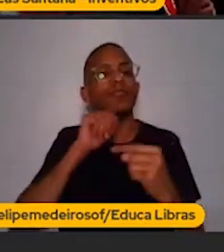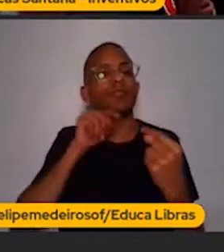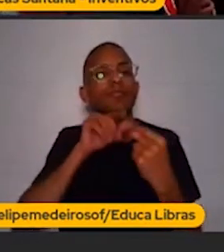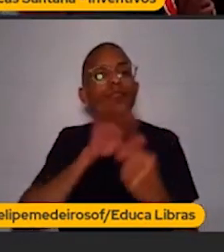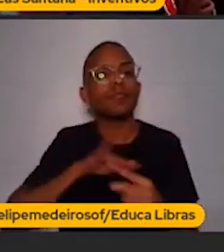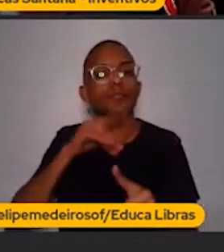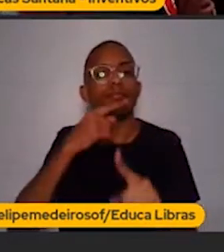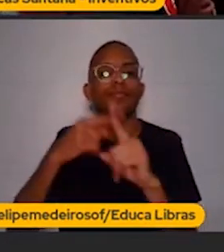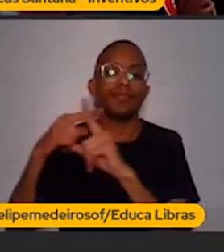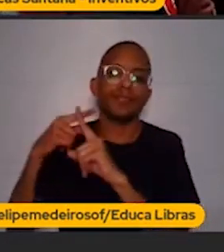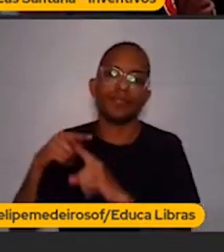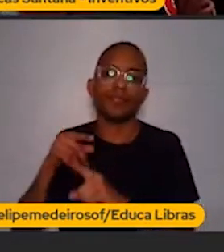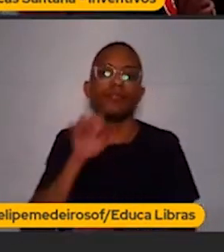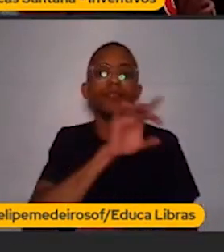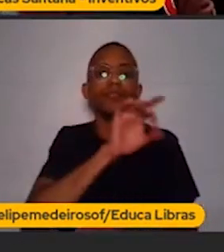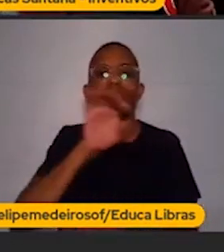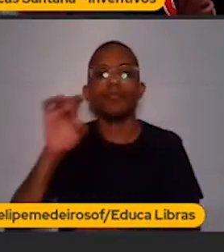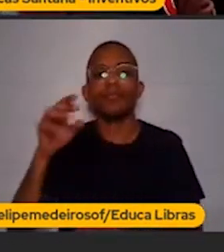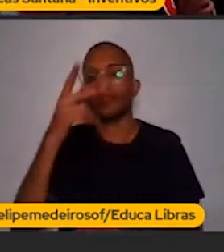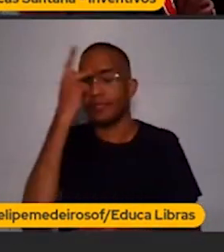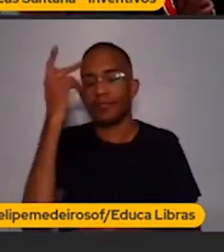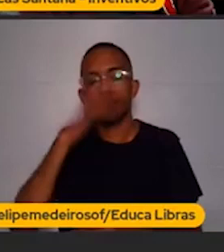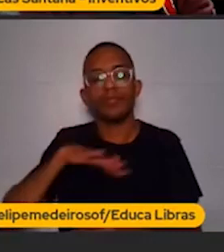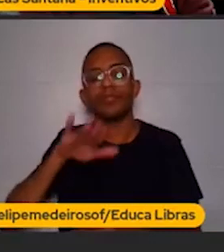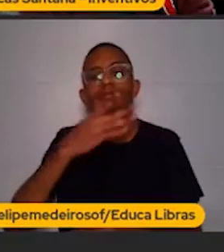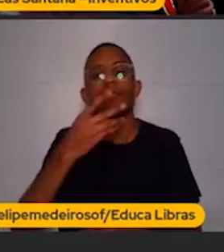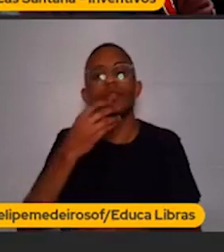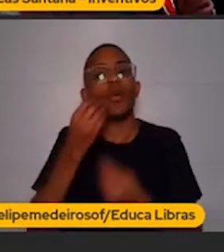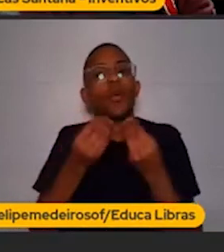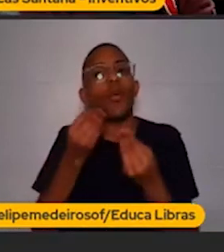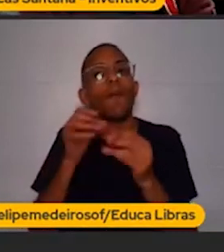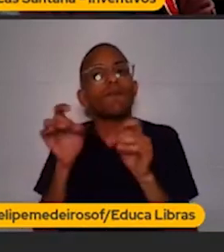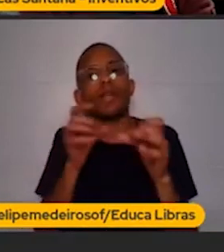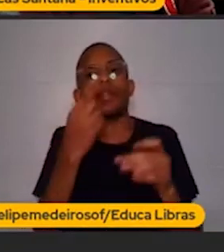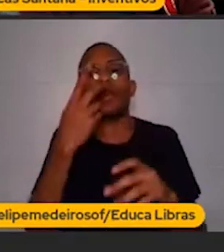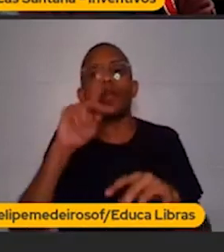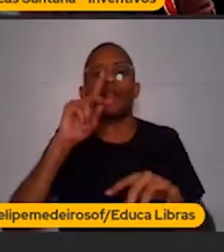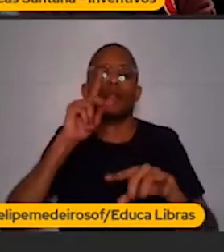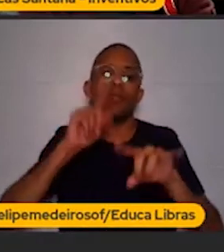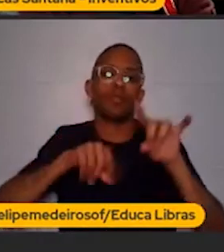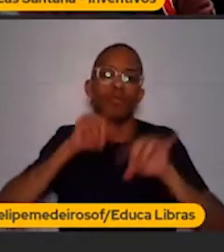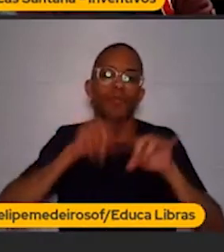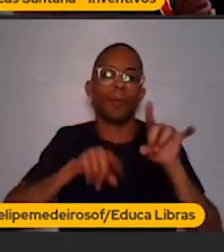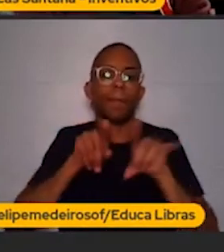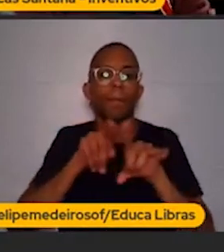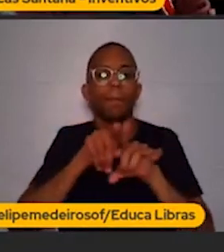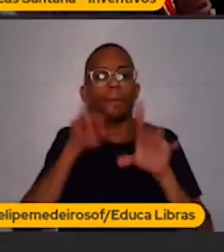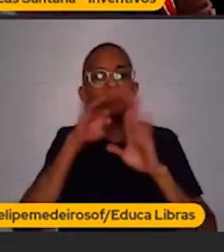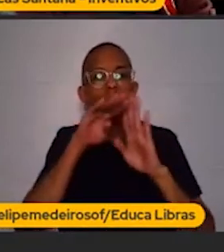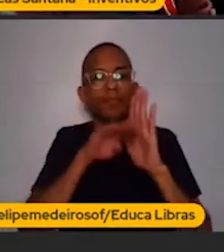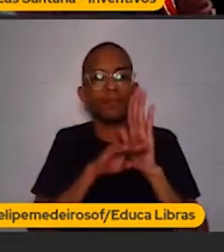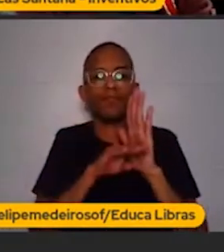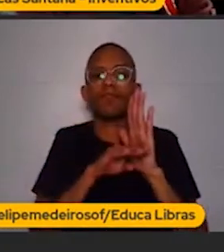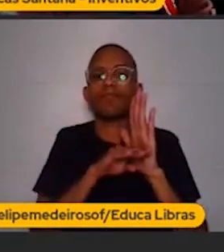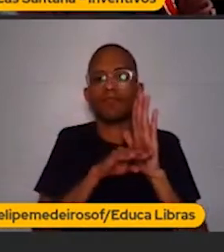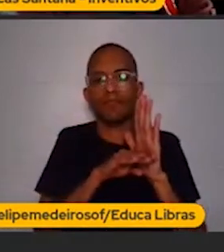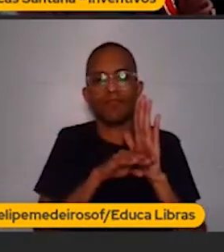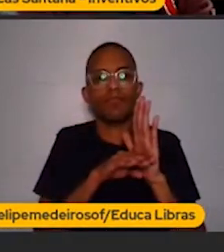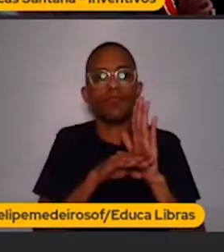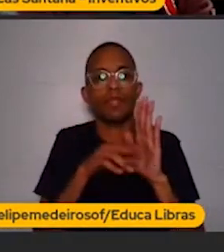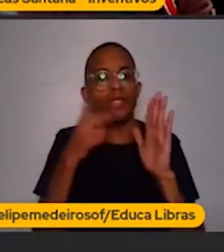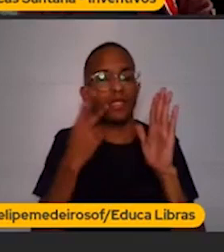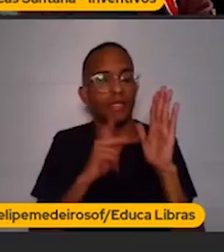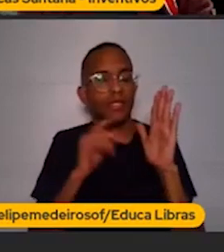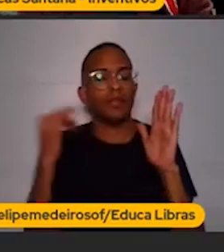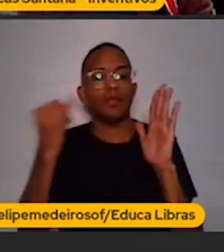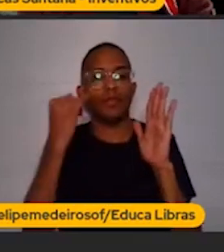essa pessoa para quem você quer oferecer o seu produto, o seu serviço. E a parte de baixo aqui, eu acho super importante falar